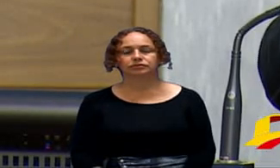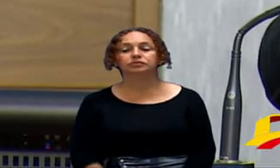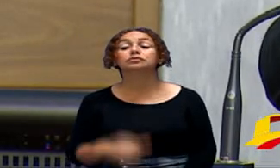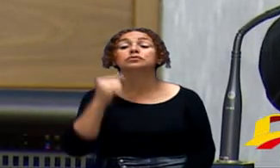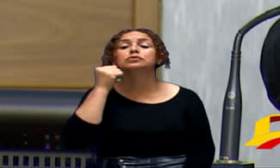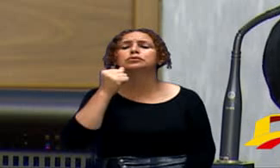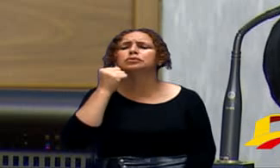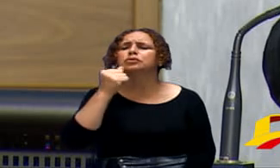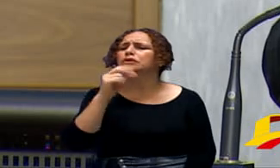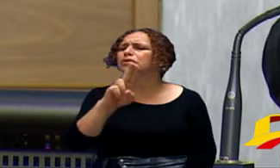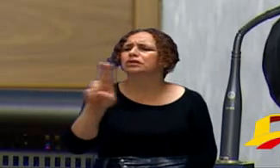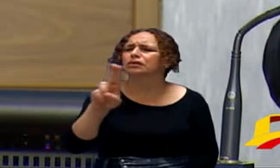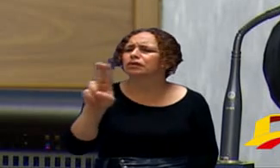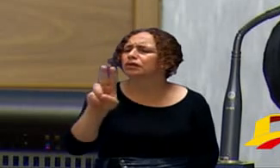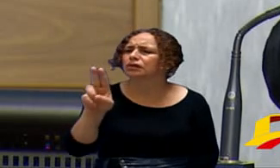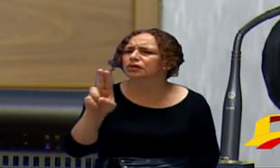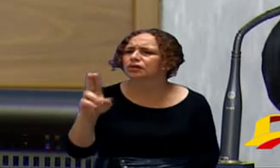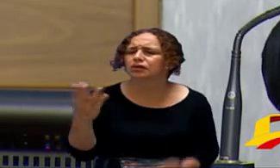o nome da moça.